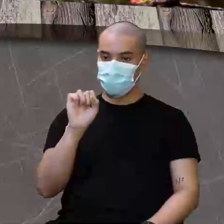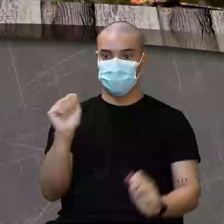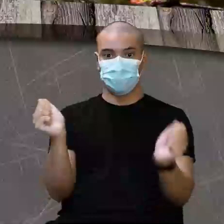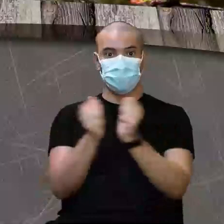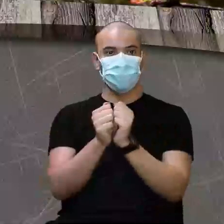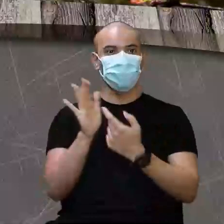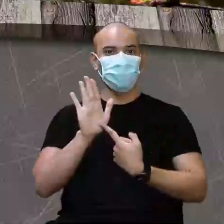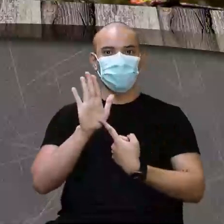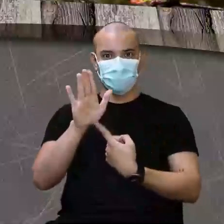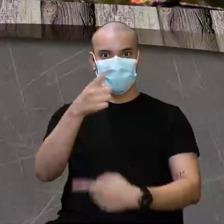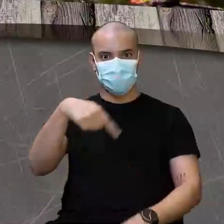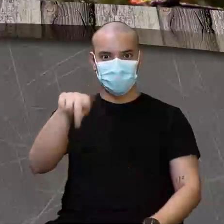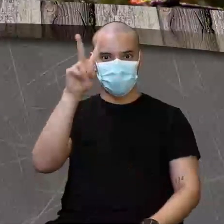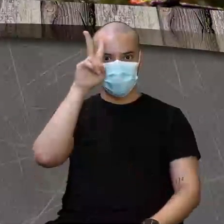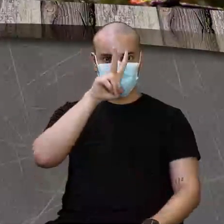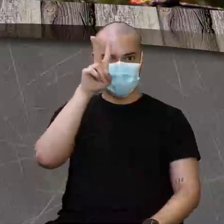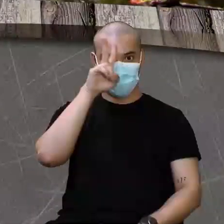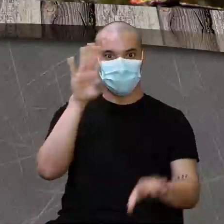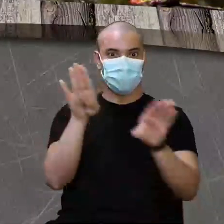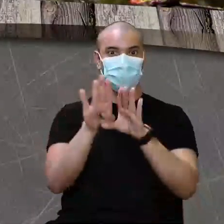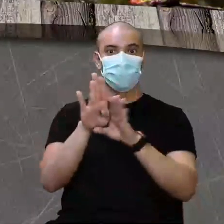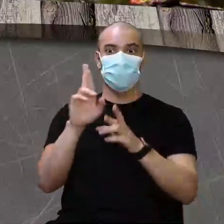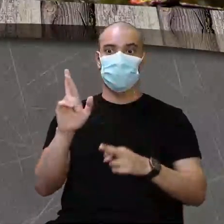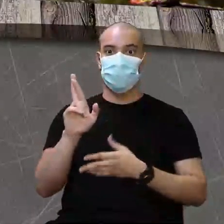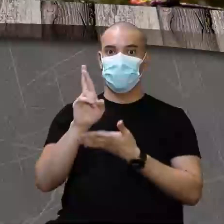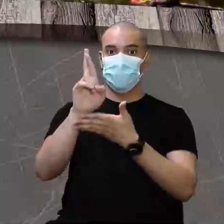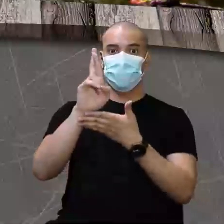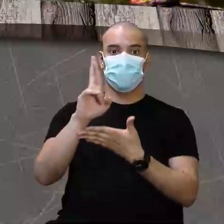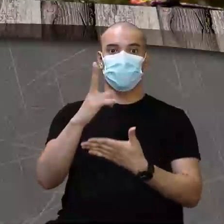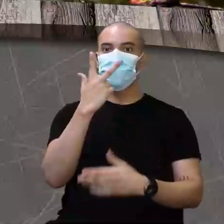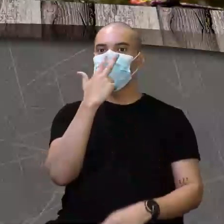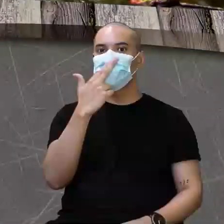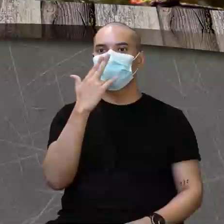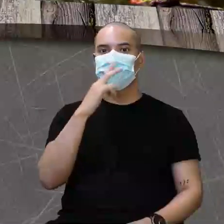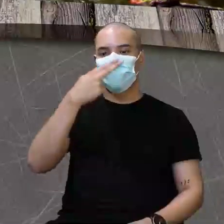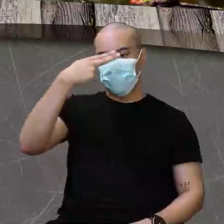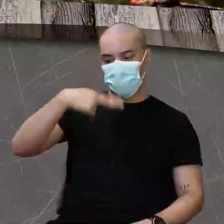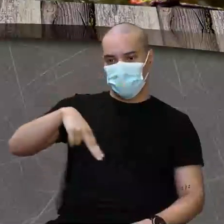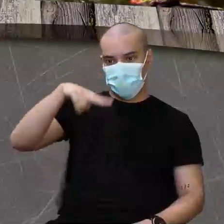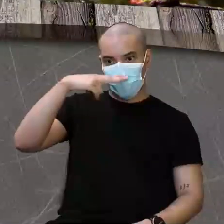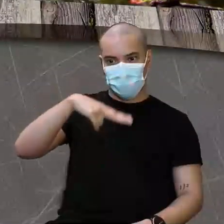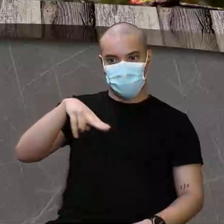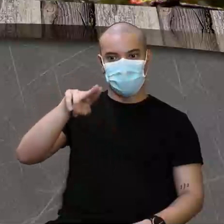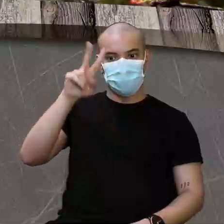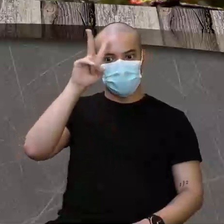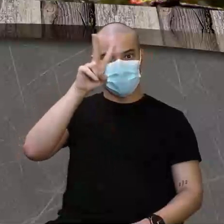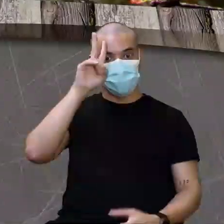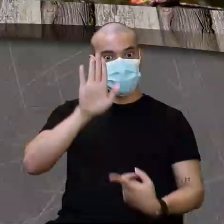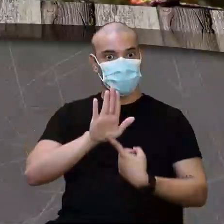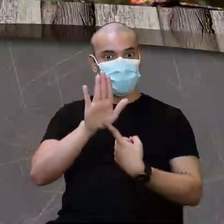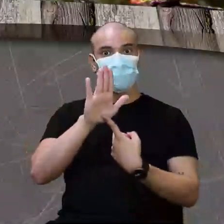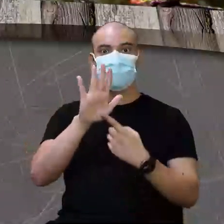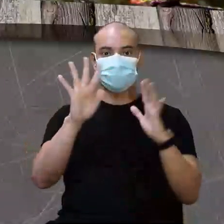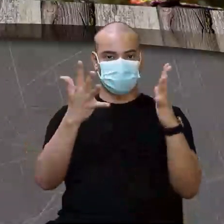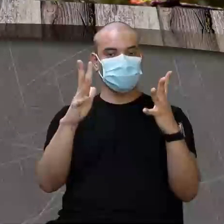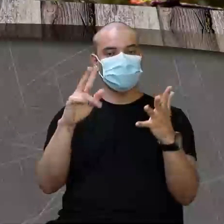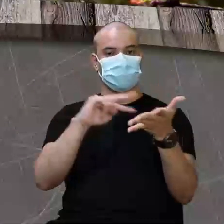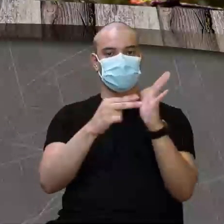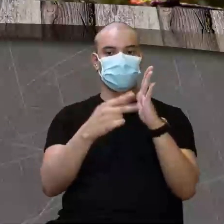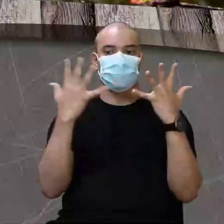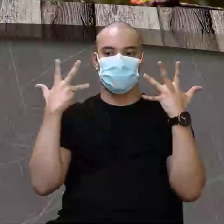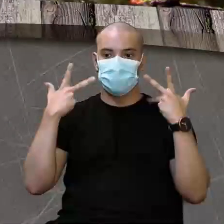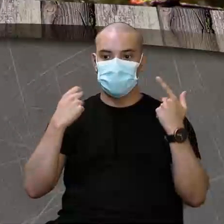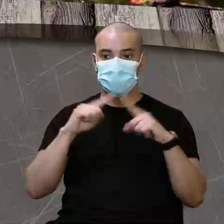aquela ilustração de uma representação que parecia uma tromba de um elefante. Era um animalzinho, tá bom? Mas a gente